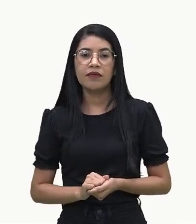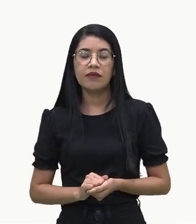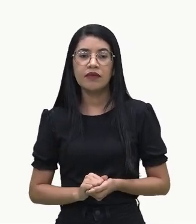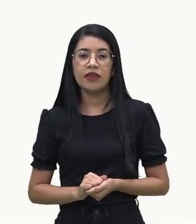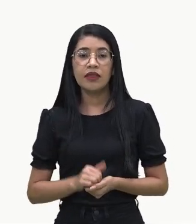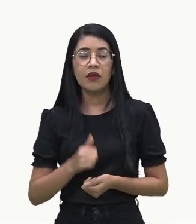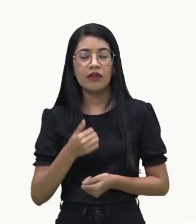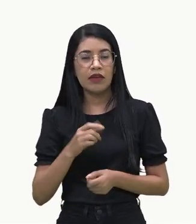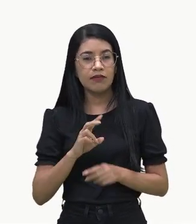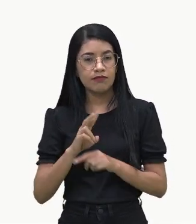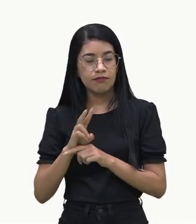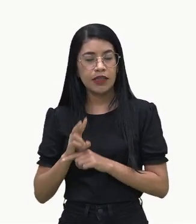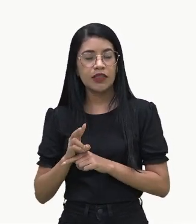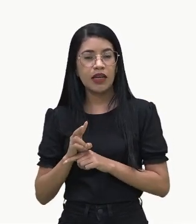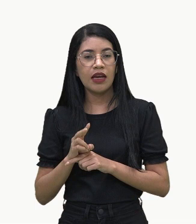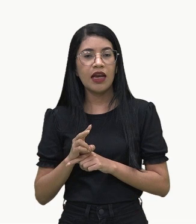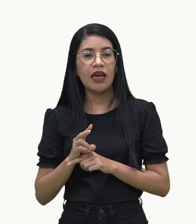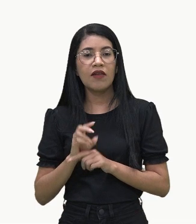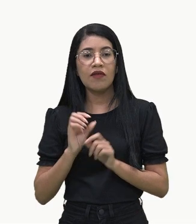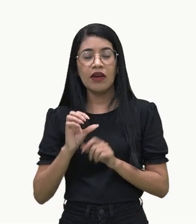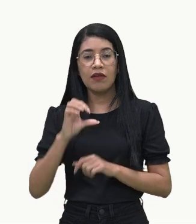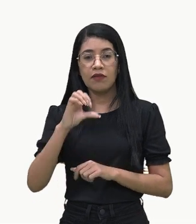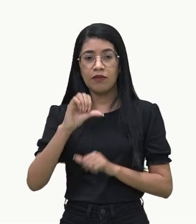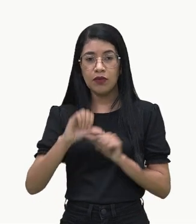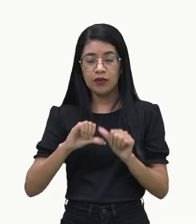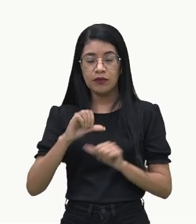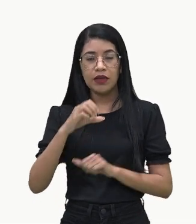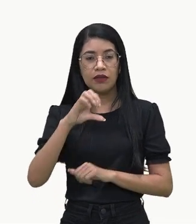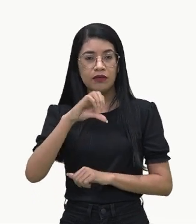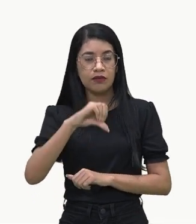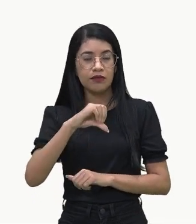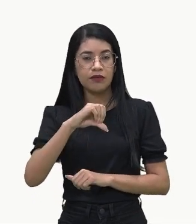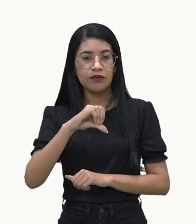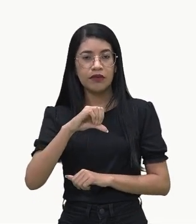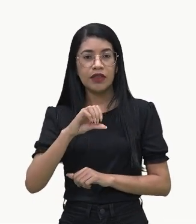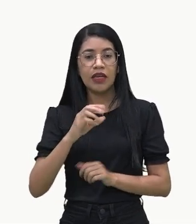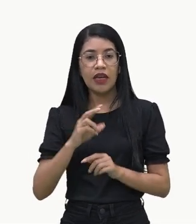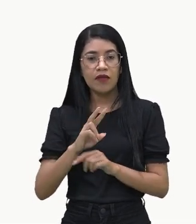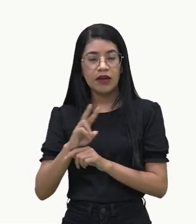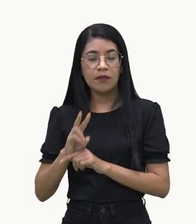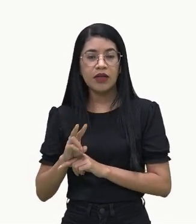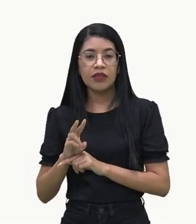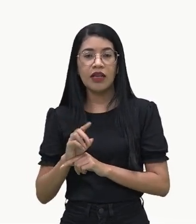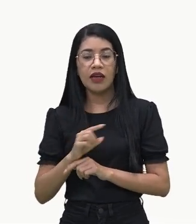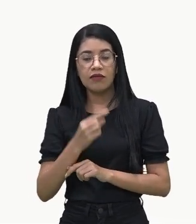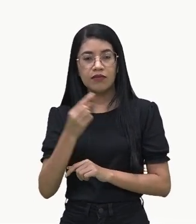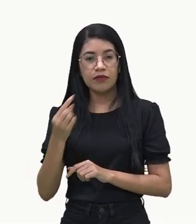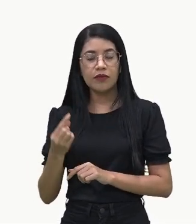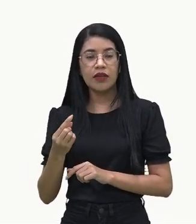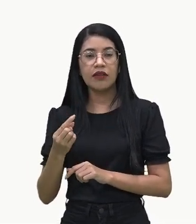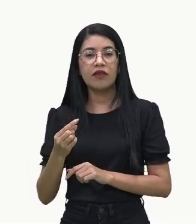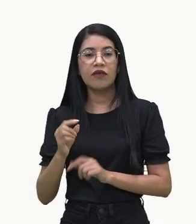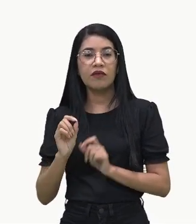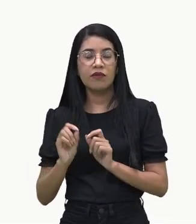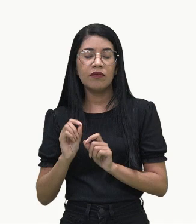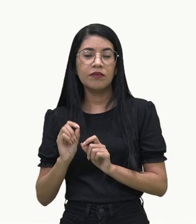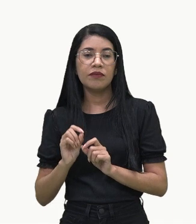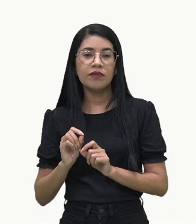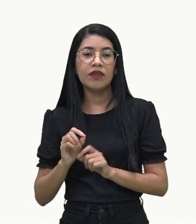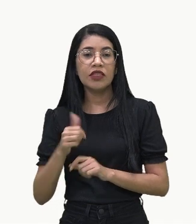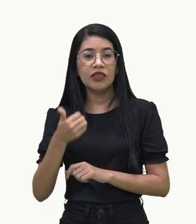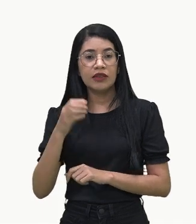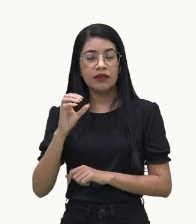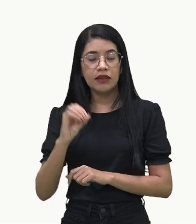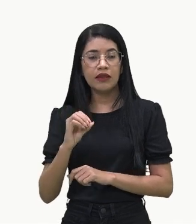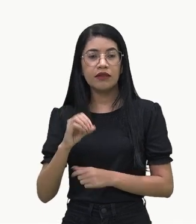vai emprestar, ele vai ficar no valor de 9. E quando 1 cair para lá, ele vai cair no valor